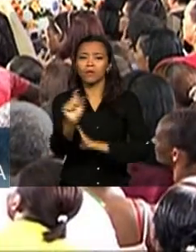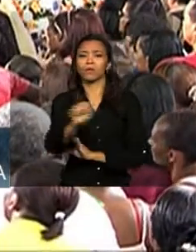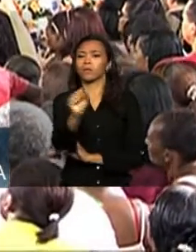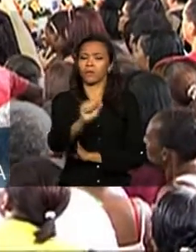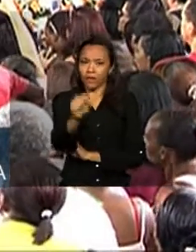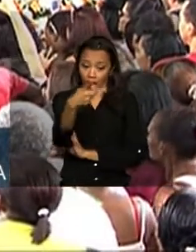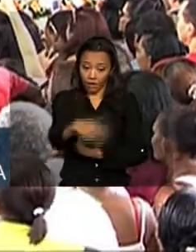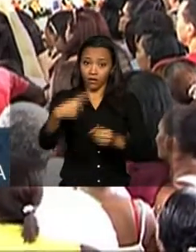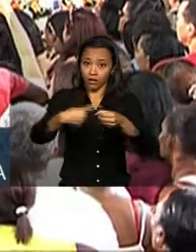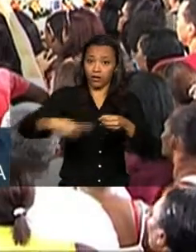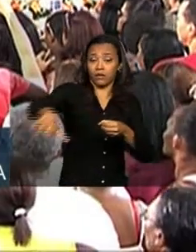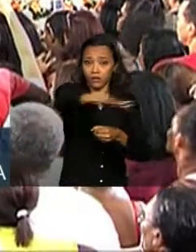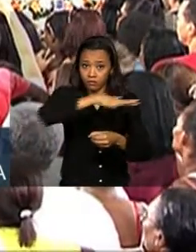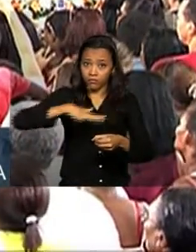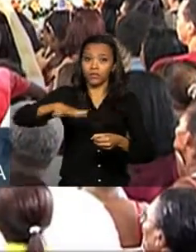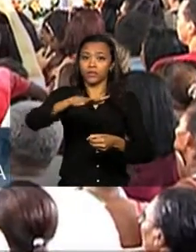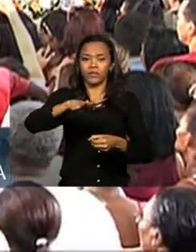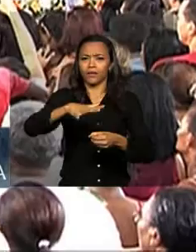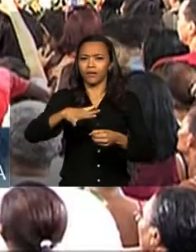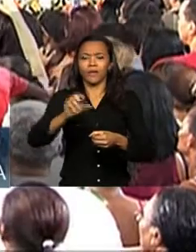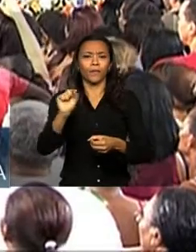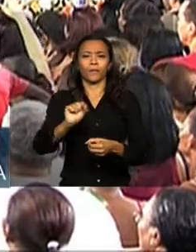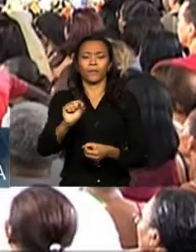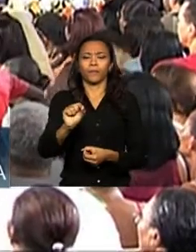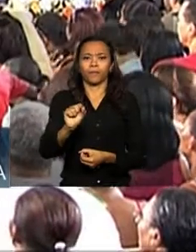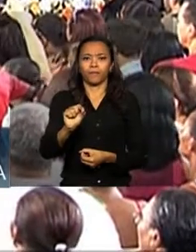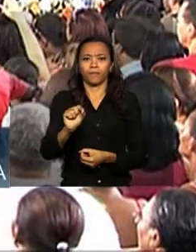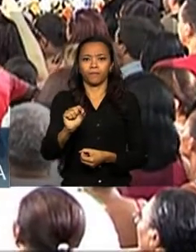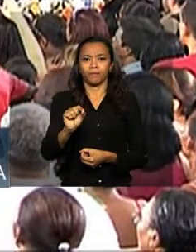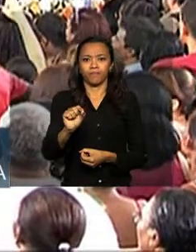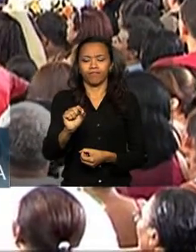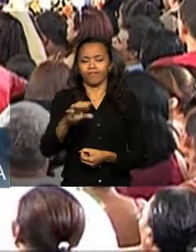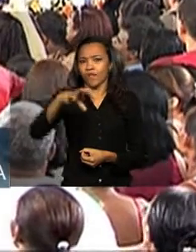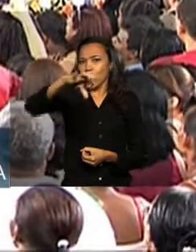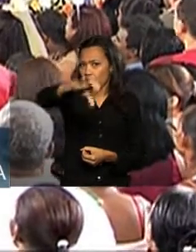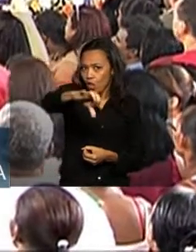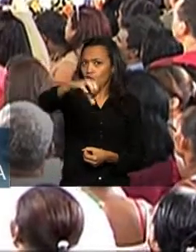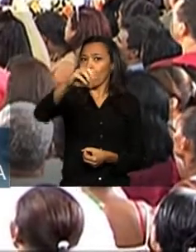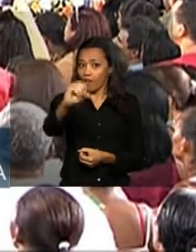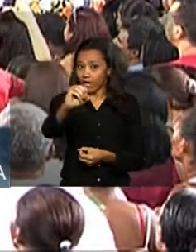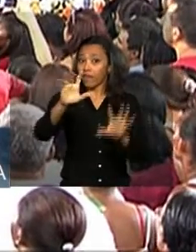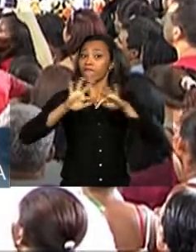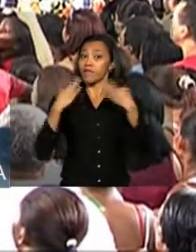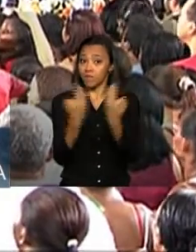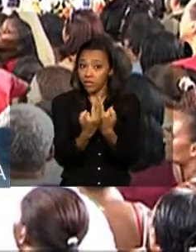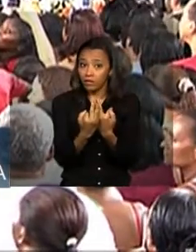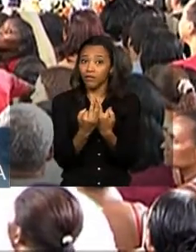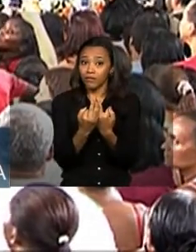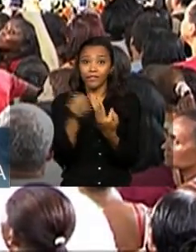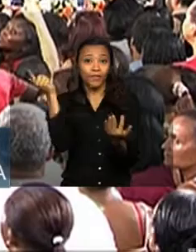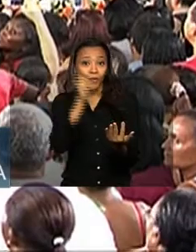de Feira de Santana, em especial, há mais de 90 famílias beneficiadas por esse